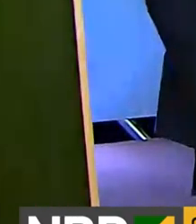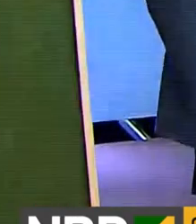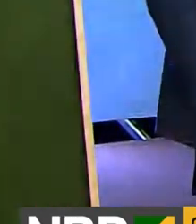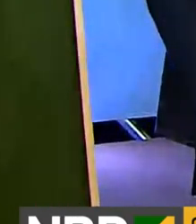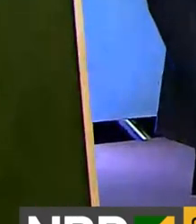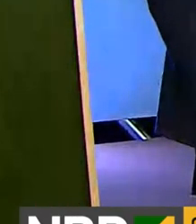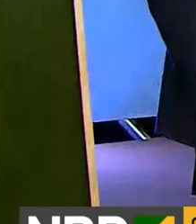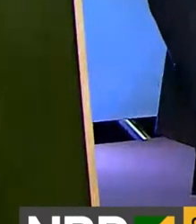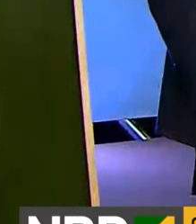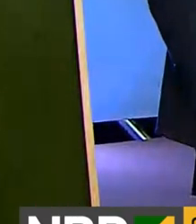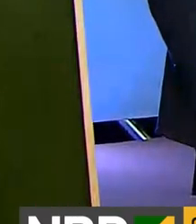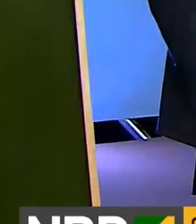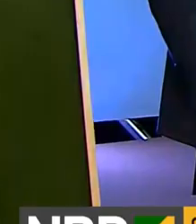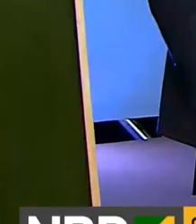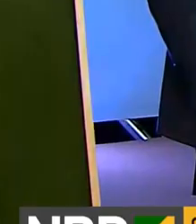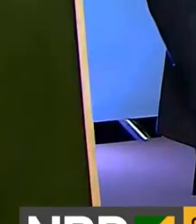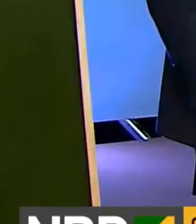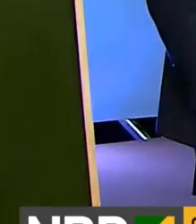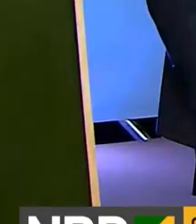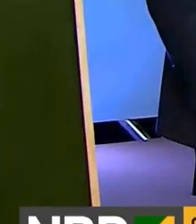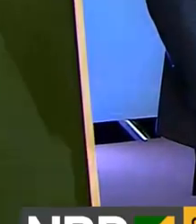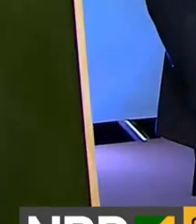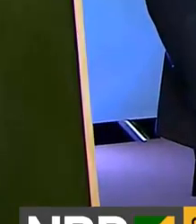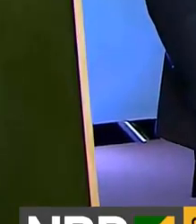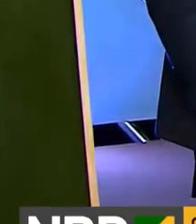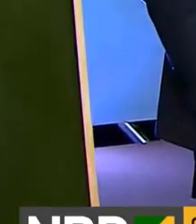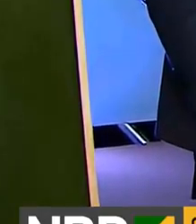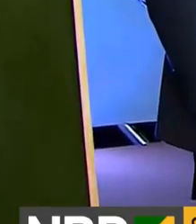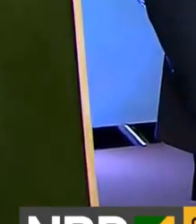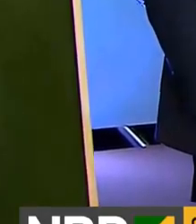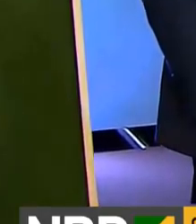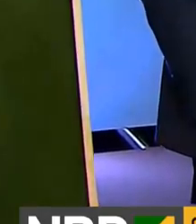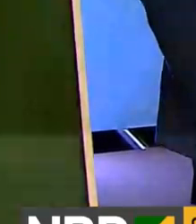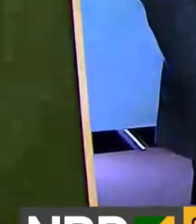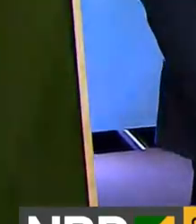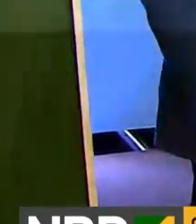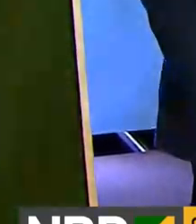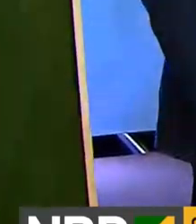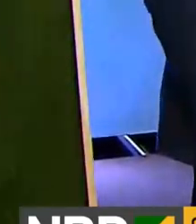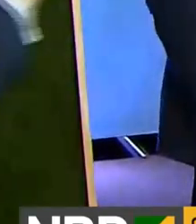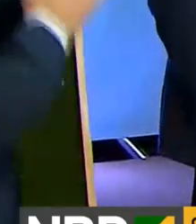de Nazaré, que é a maior procissão religiosa do Brasil.